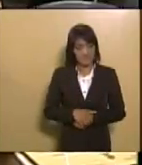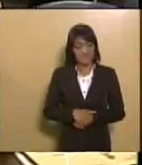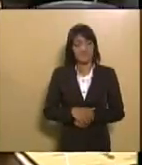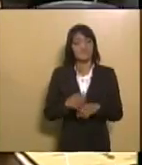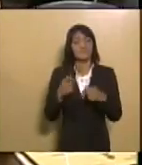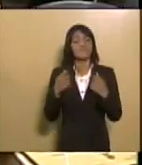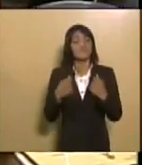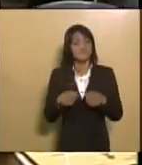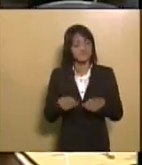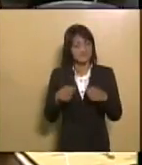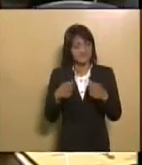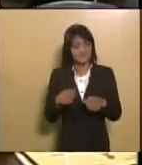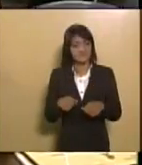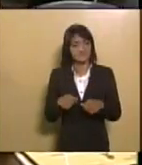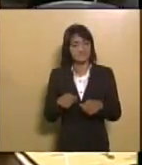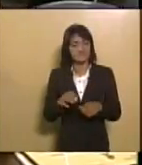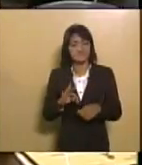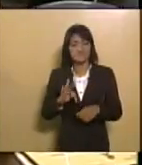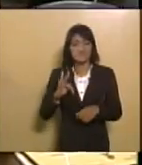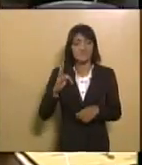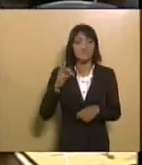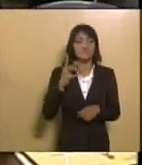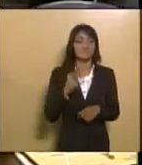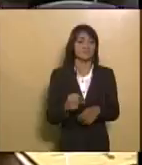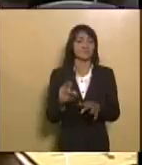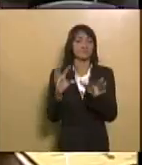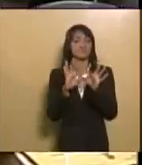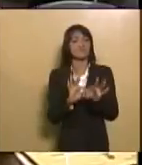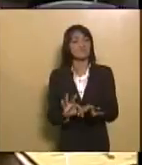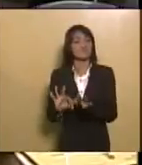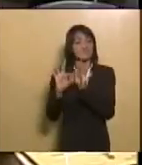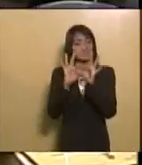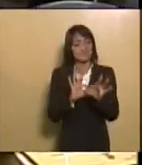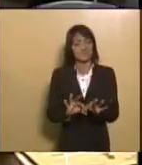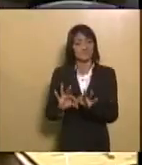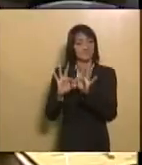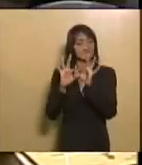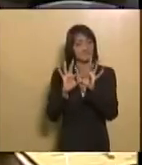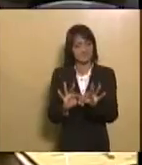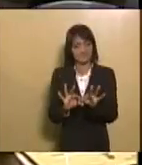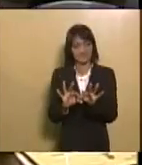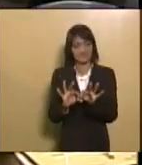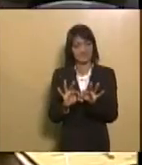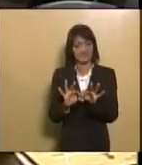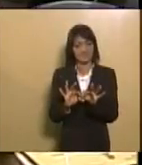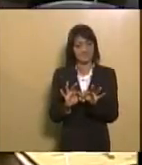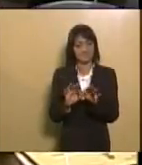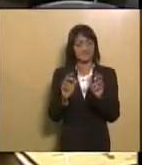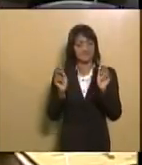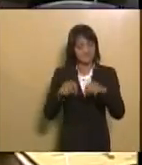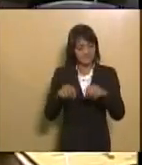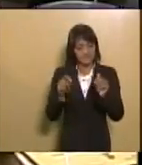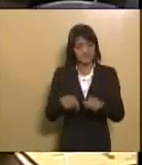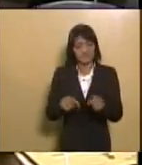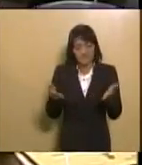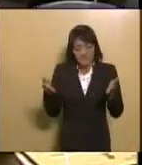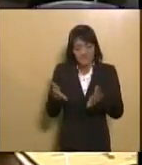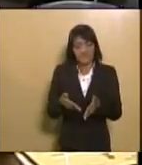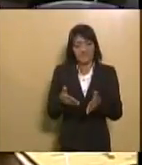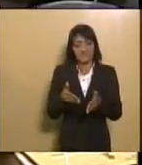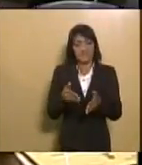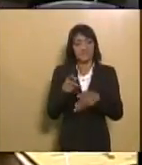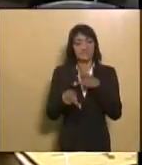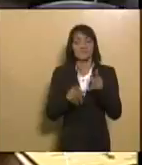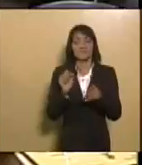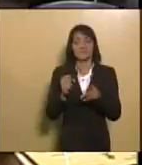que todos nos unamos, Sergipe como um todo, para tirar Sergipe do caos que se